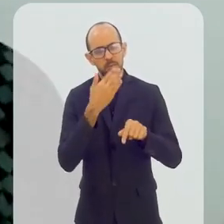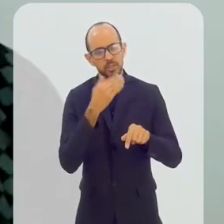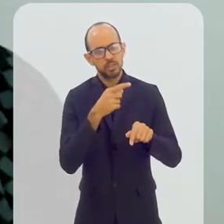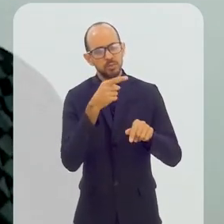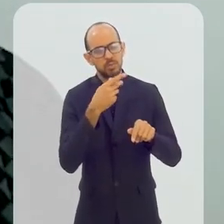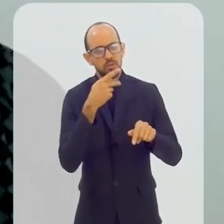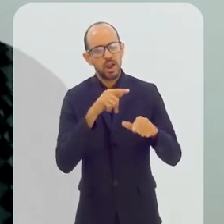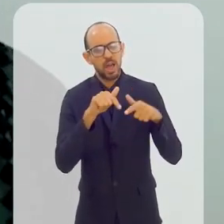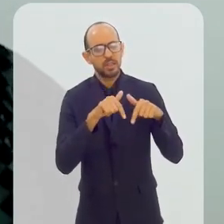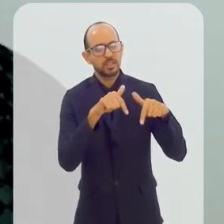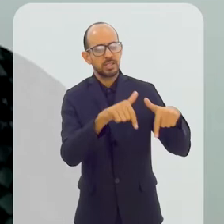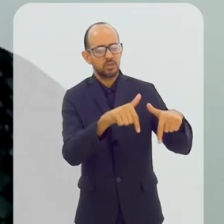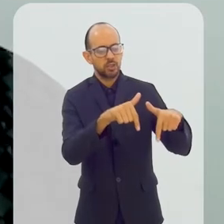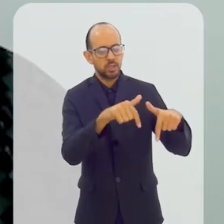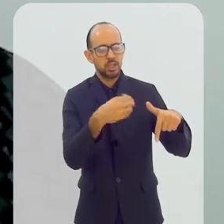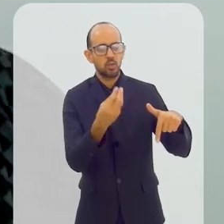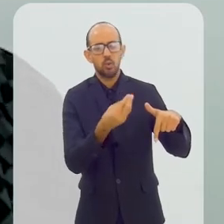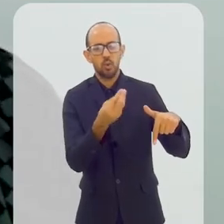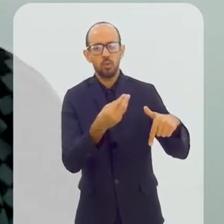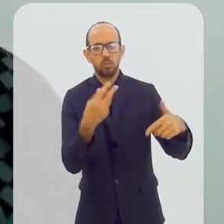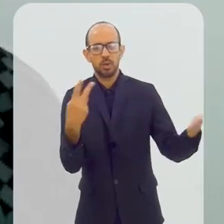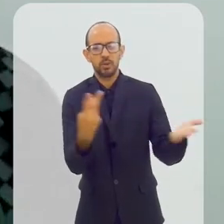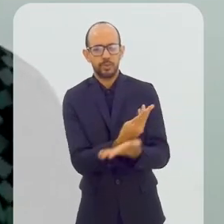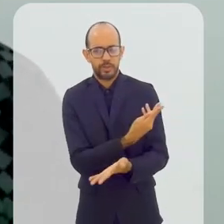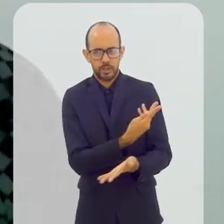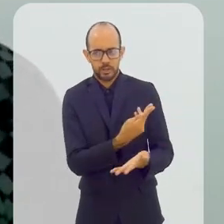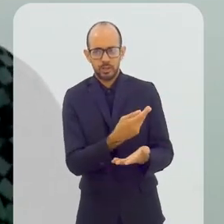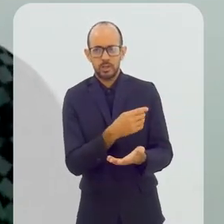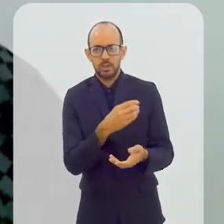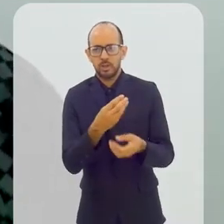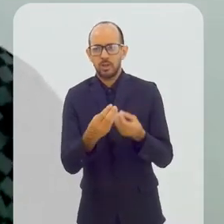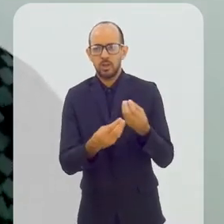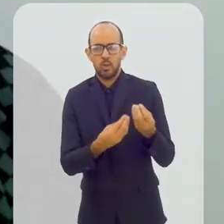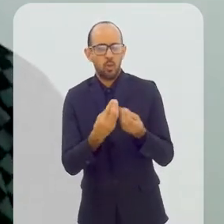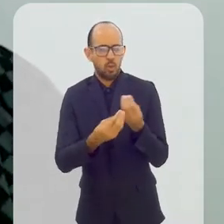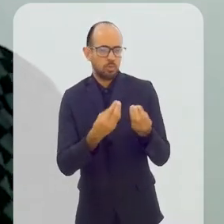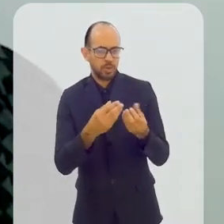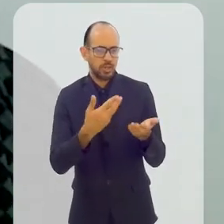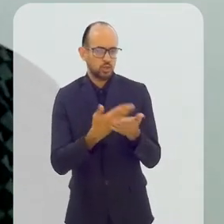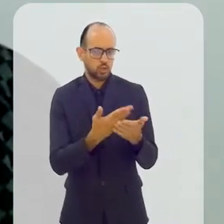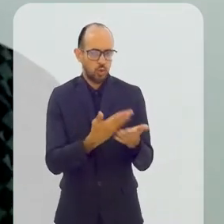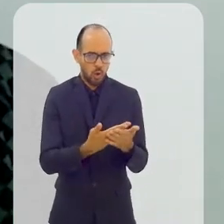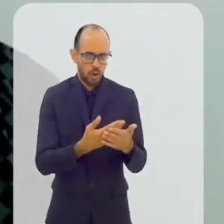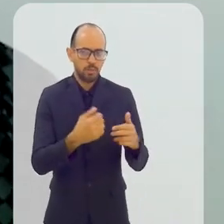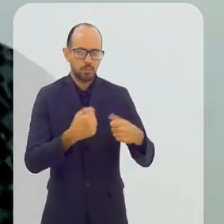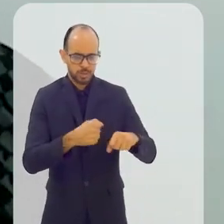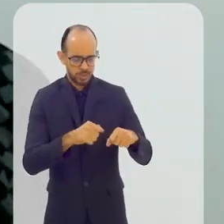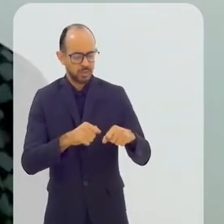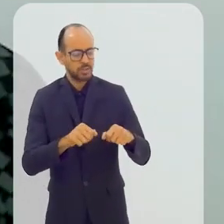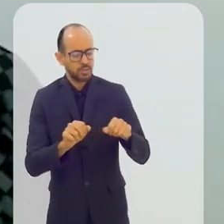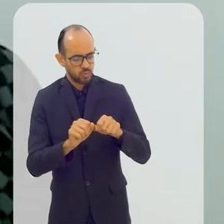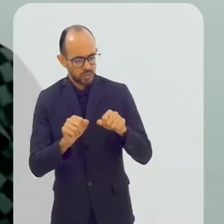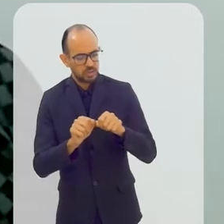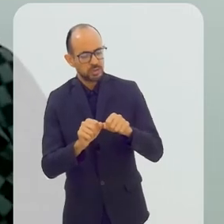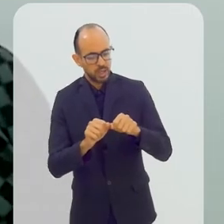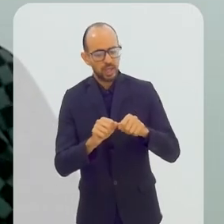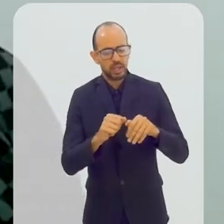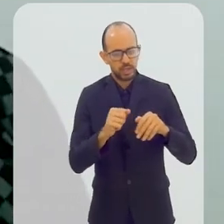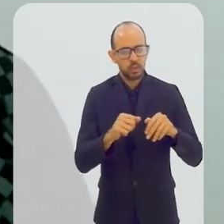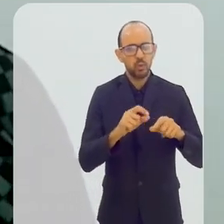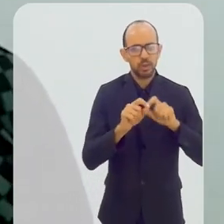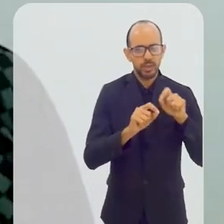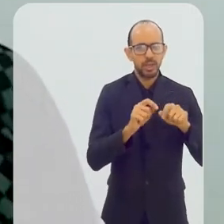sobre a questão da certificação. Como é que funciona esse processo, né? Qual é o processo que a escola tem que passar e aonde ela